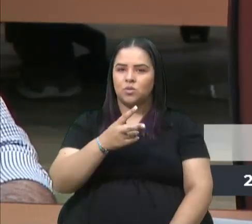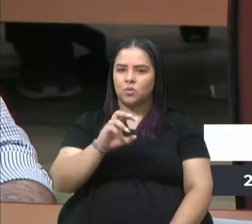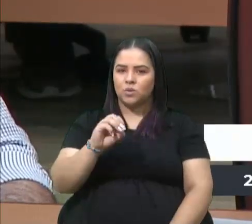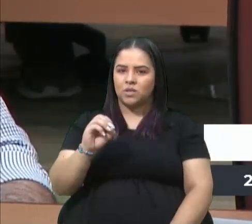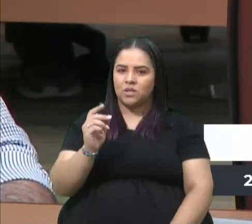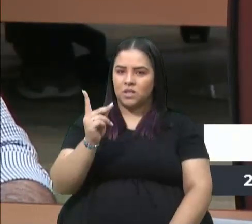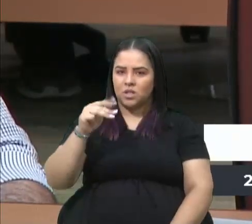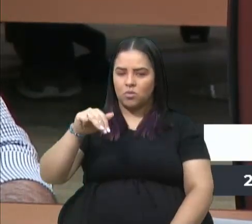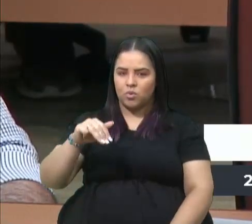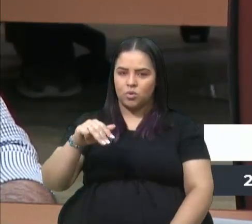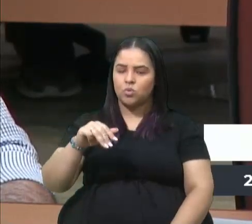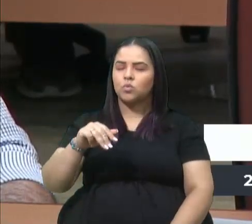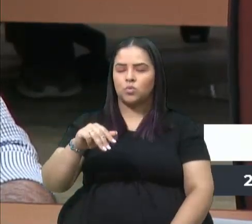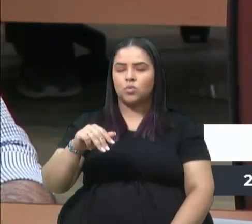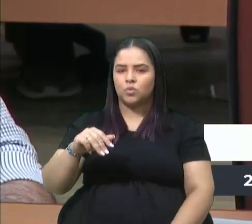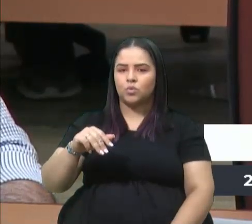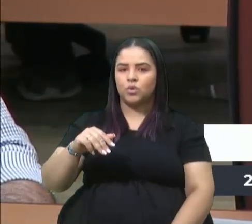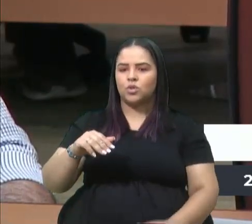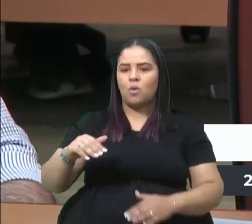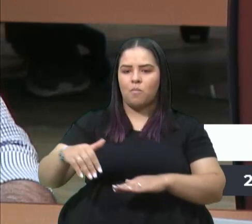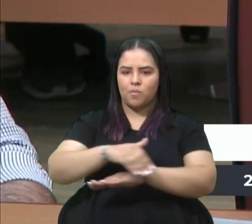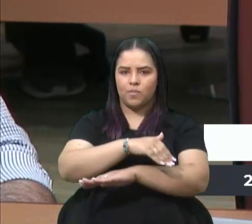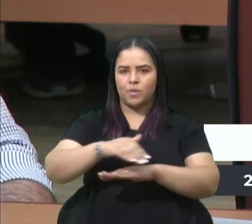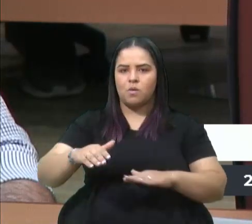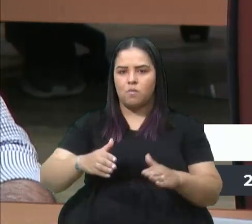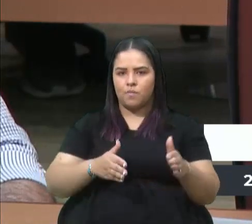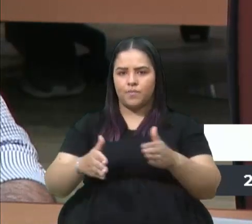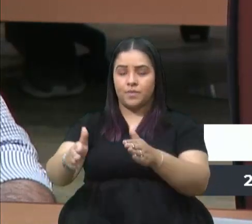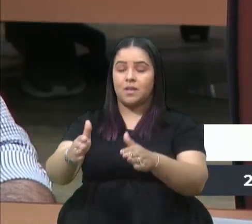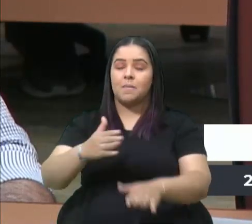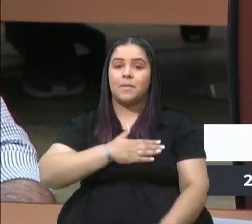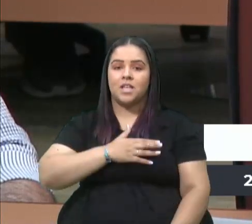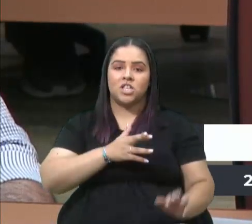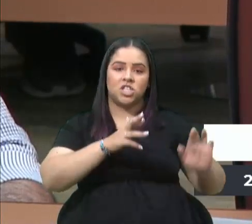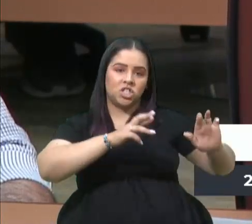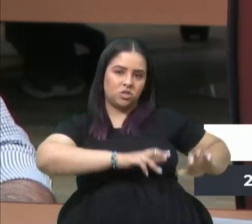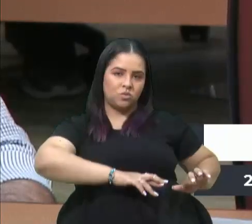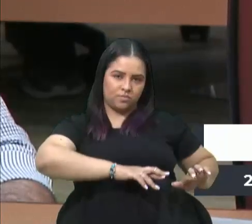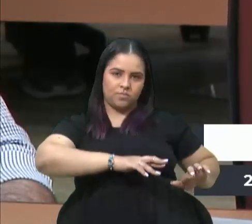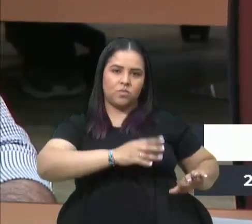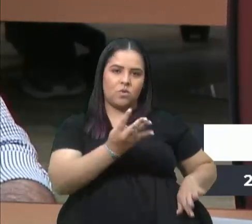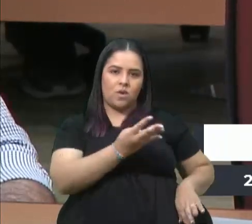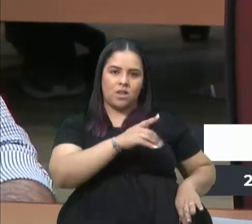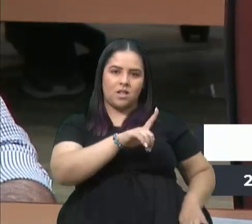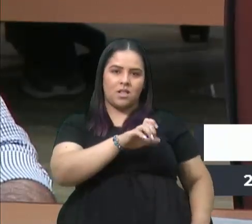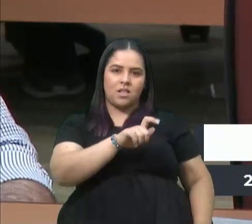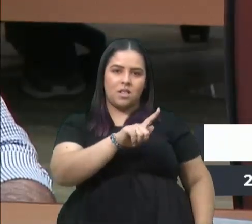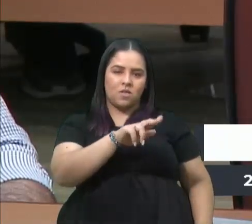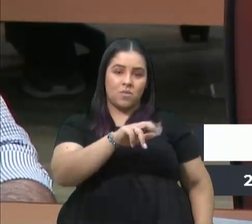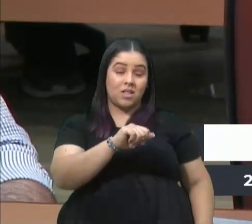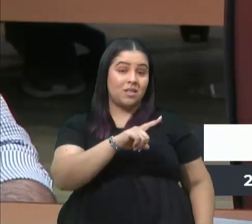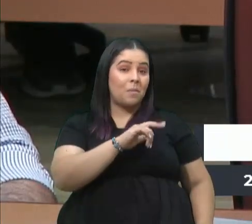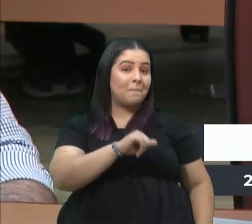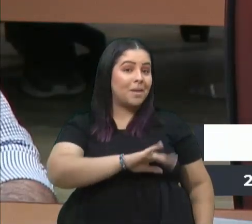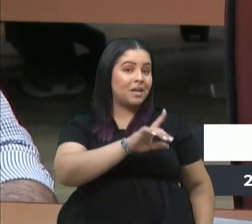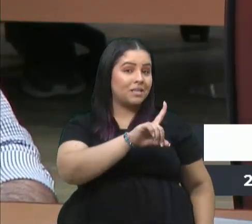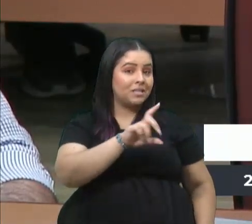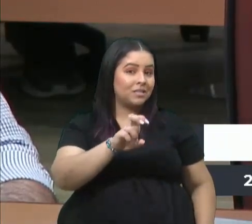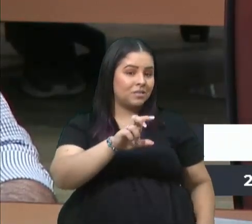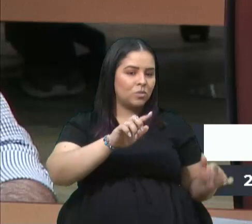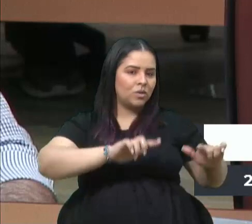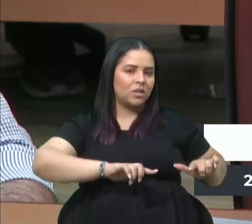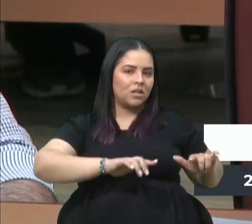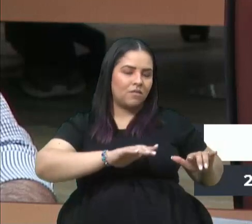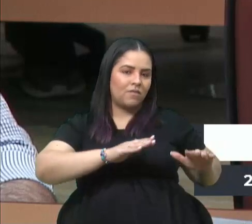no interior. Na minha região, da Quarta Légua, tem mais de 15 lugares que o asfalto cedeu